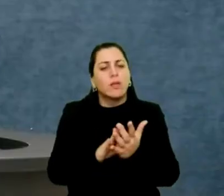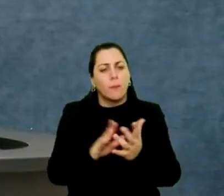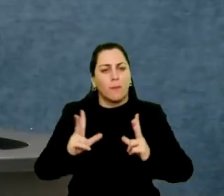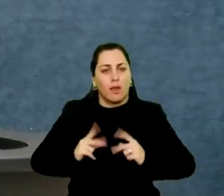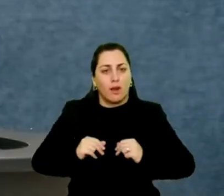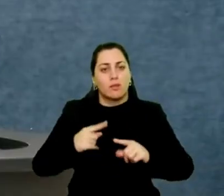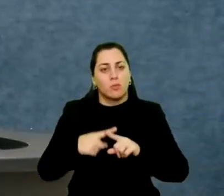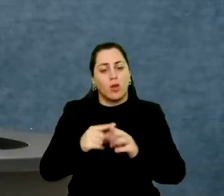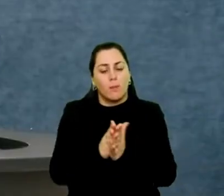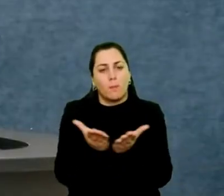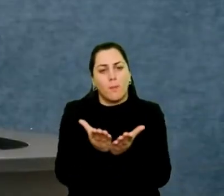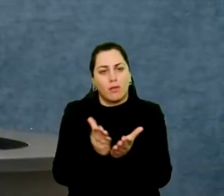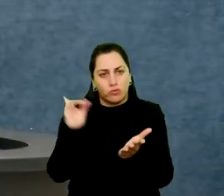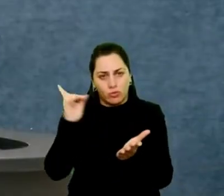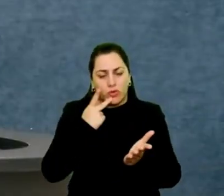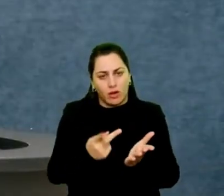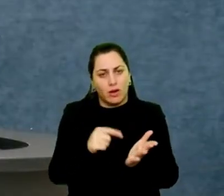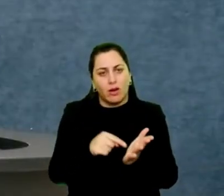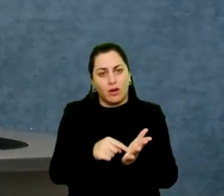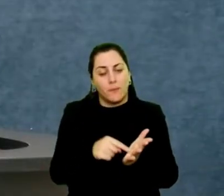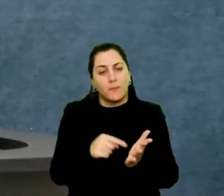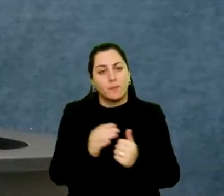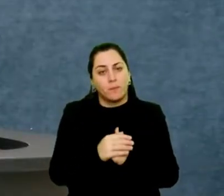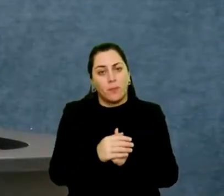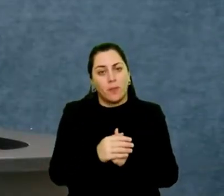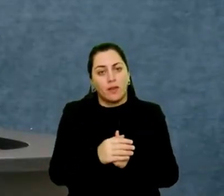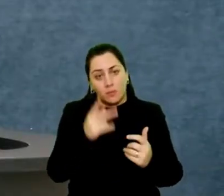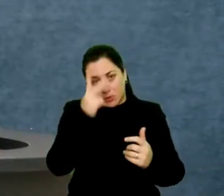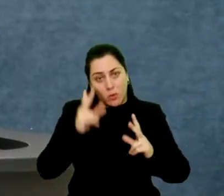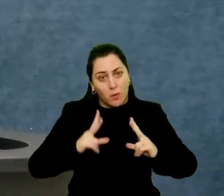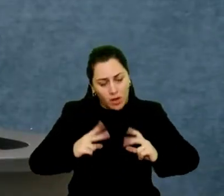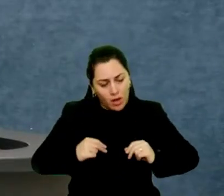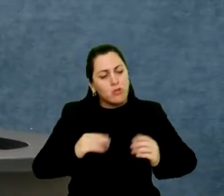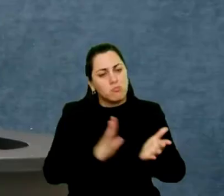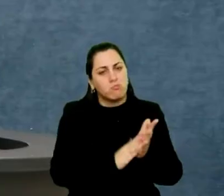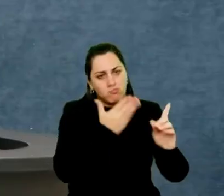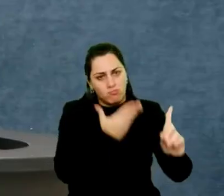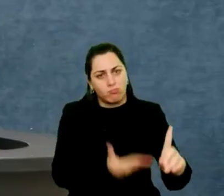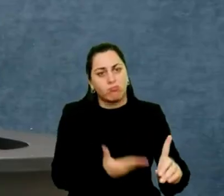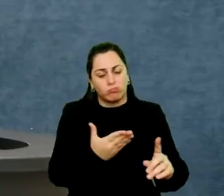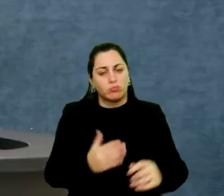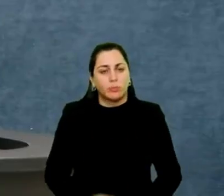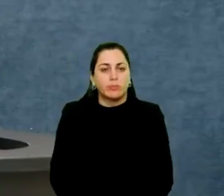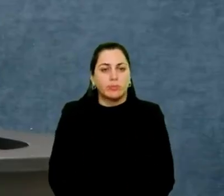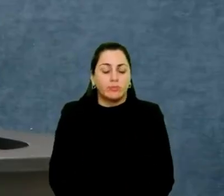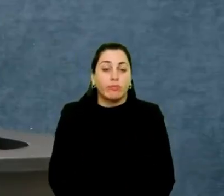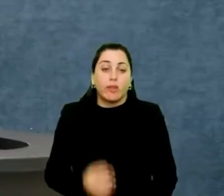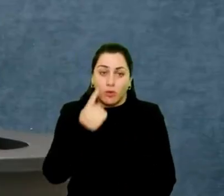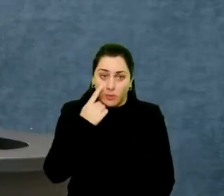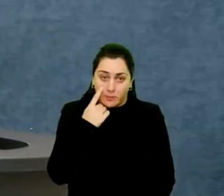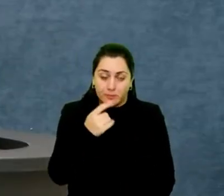faço aquilo que a palavra de Deus fala. Mérito a quem mérito, honra a quem honra. Olha